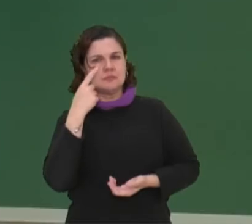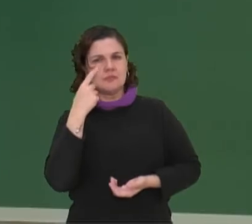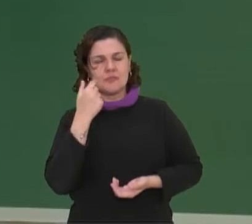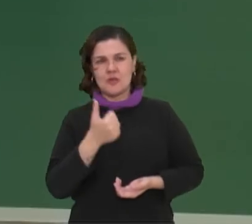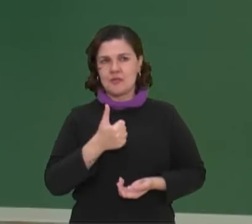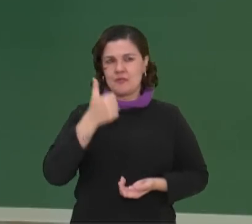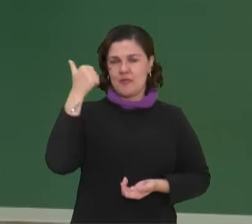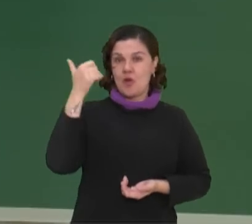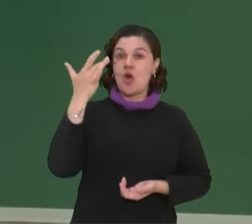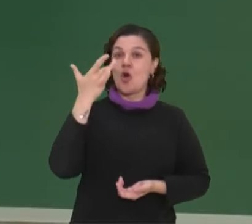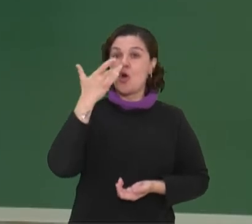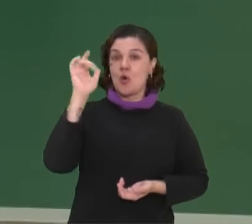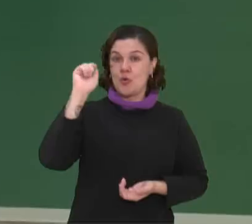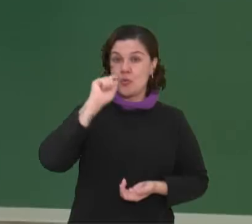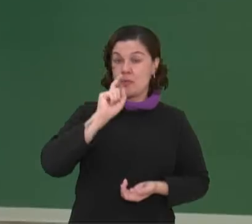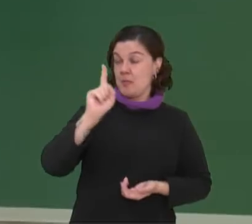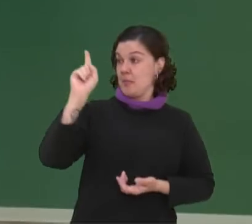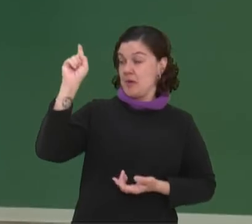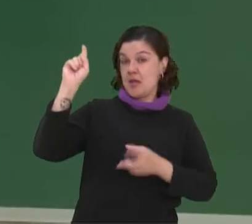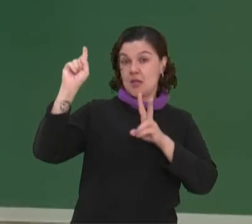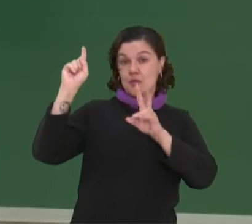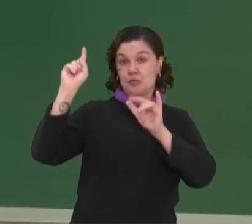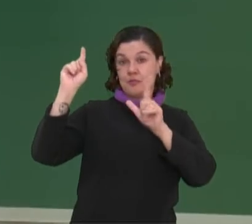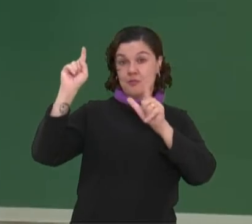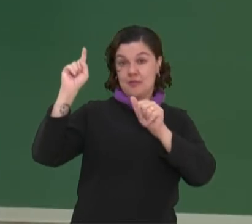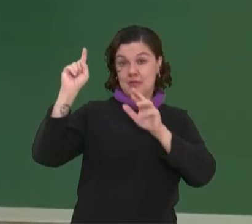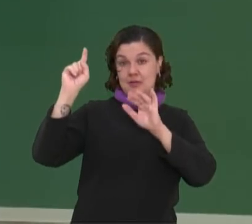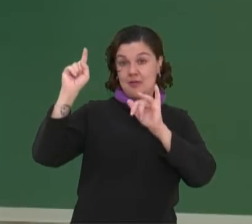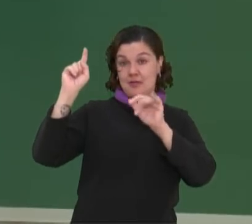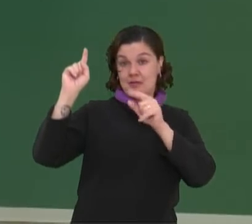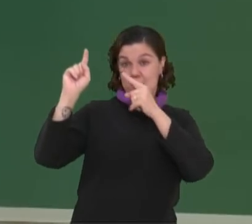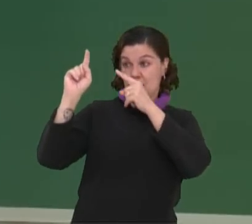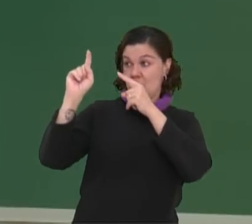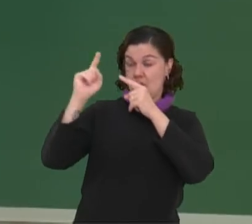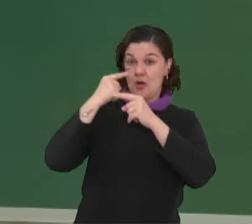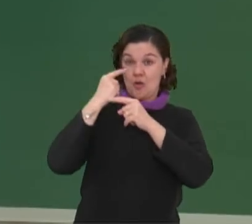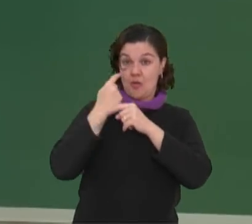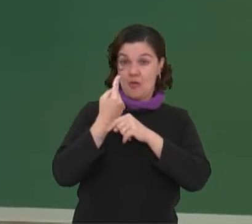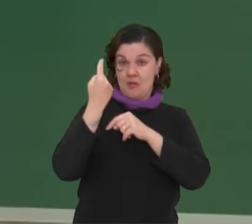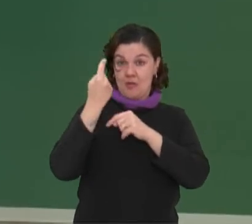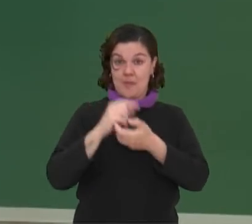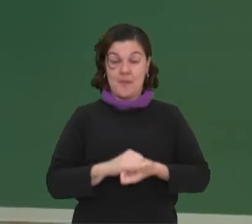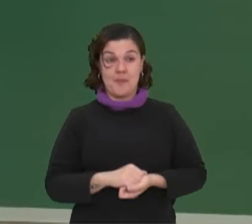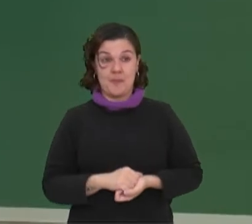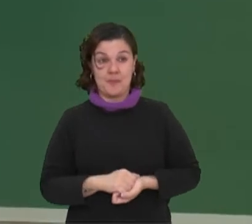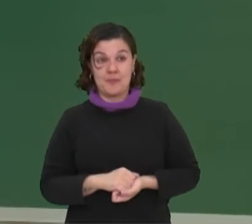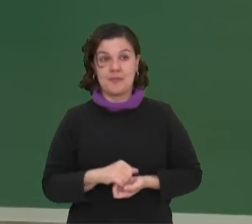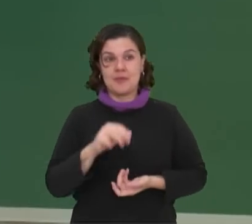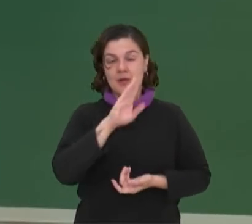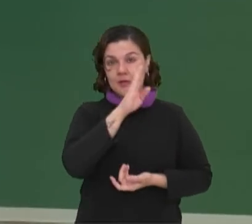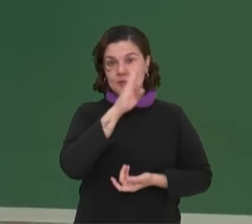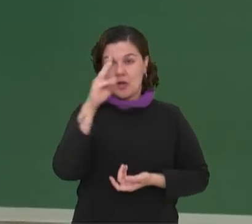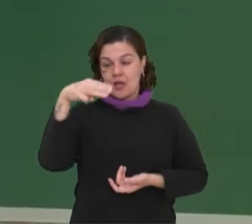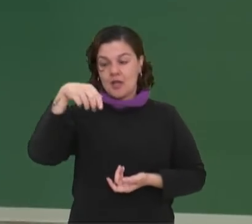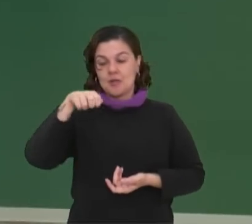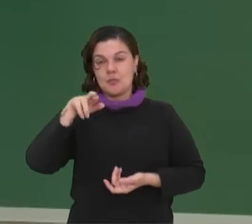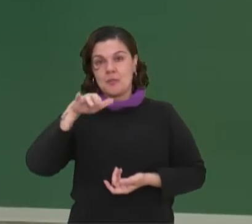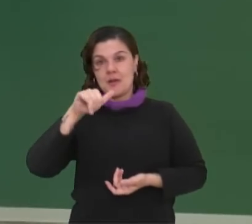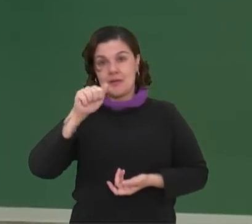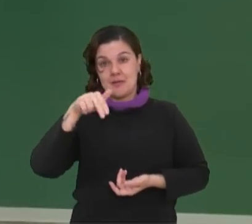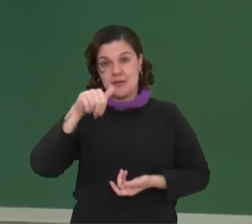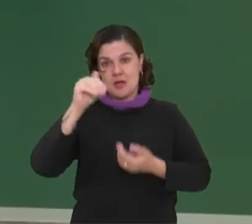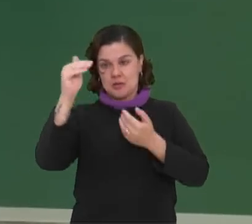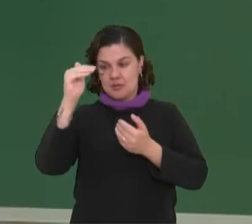lá de Ouro Preto ou Vila Rica, onde era. Olha aqui, então, Ouro Preto, Vila Rica, Mariana, coladinho do lado, e